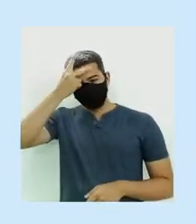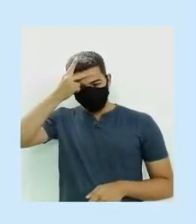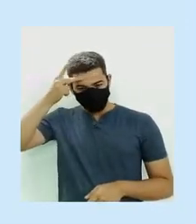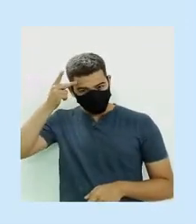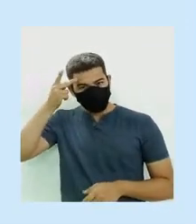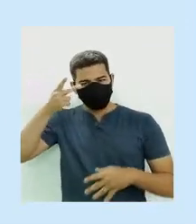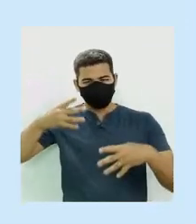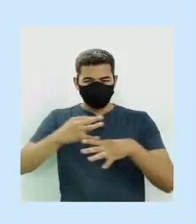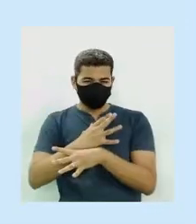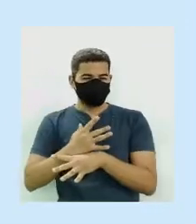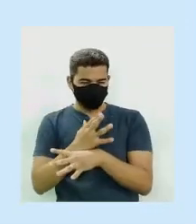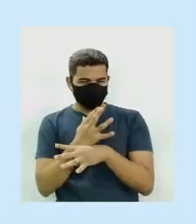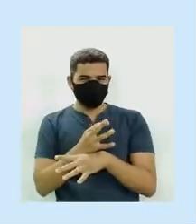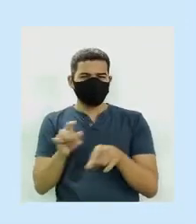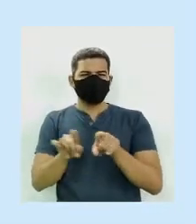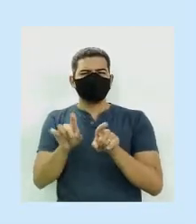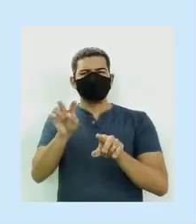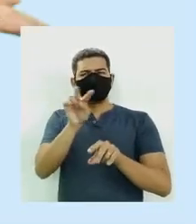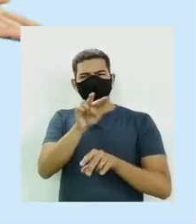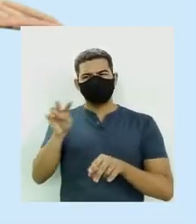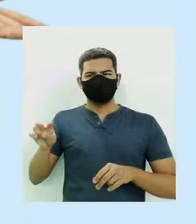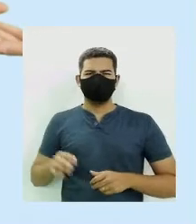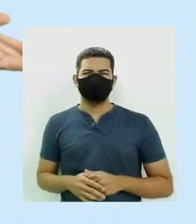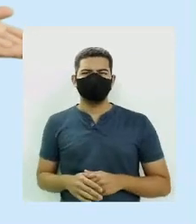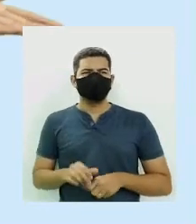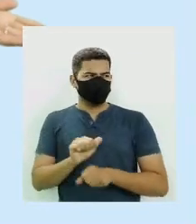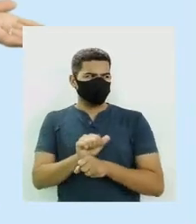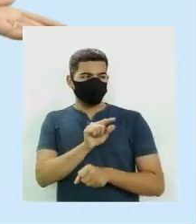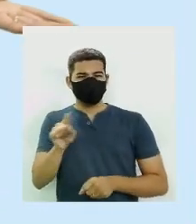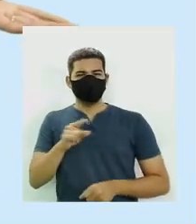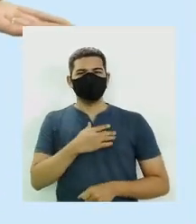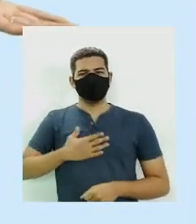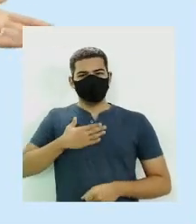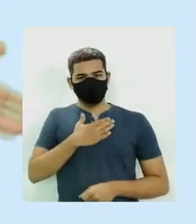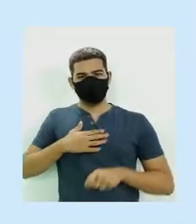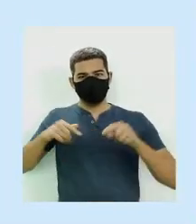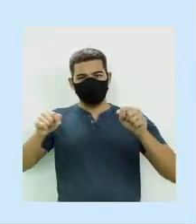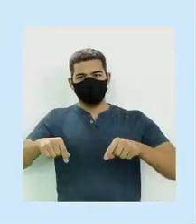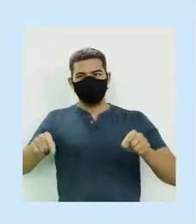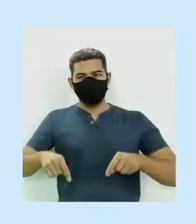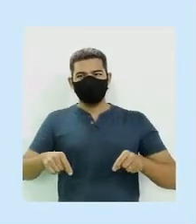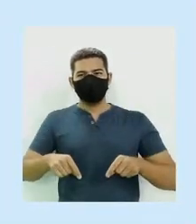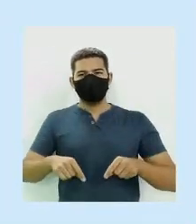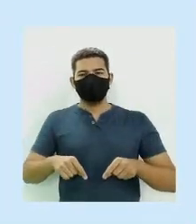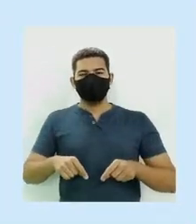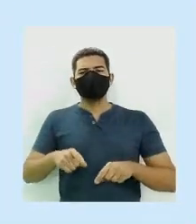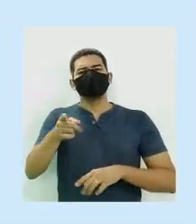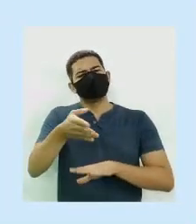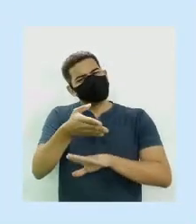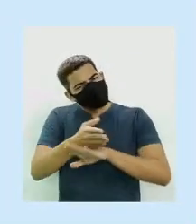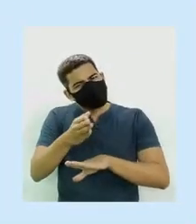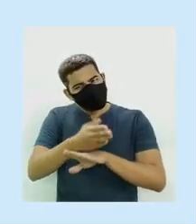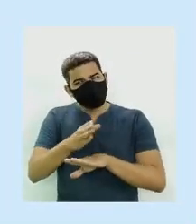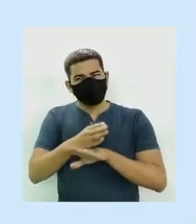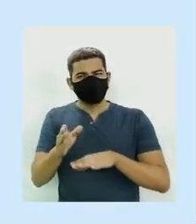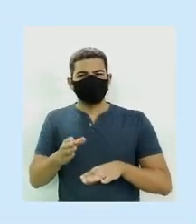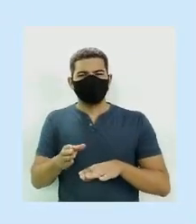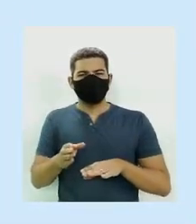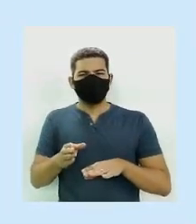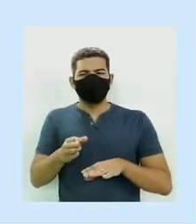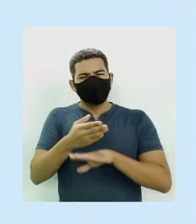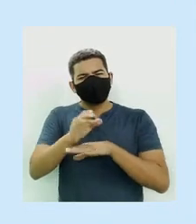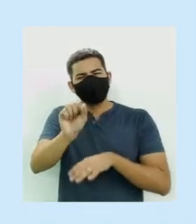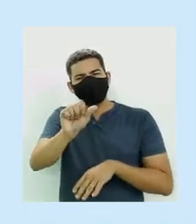críticos da nossa realidade. Eu espero que vocês tenham gostado da aula de hoje. pratiquem o Islã e mais